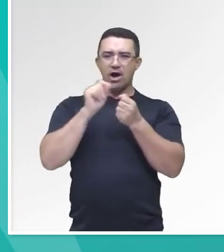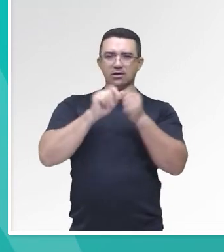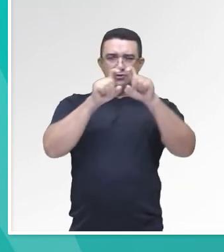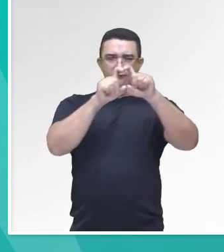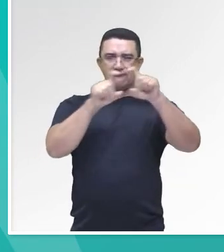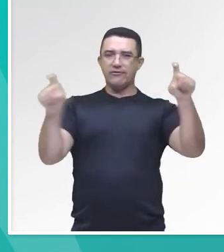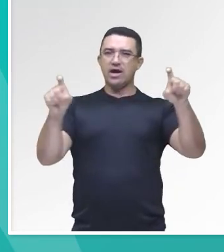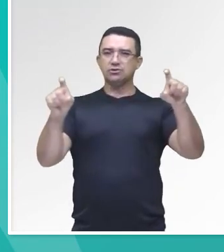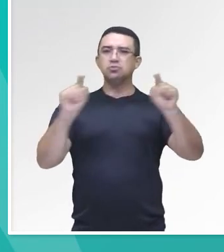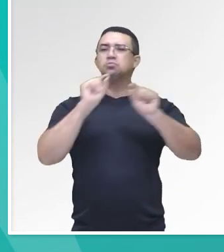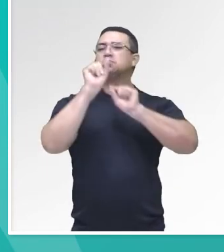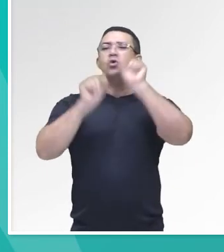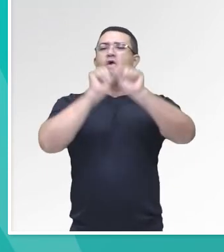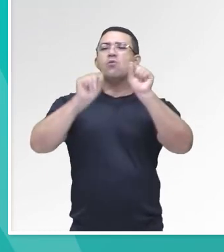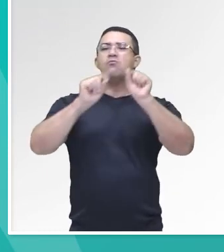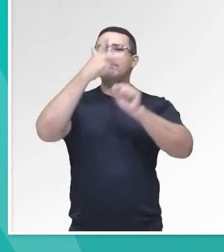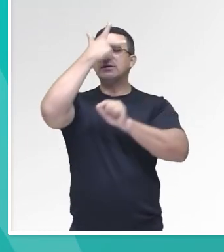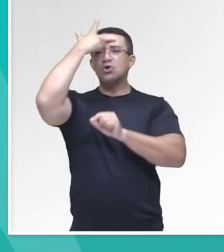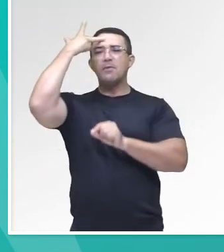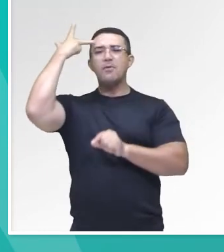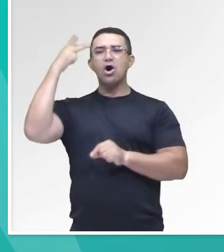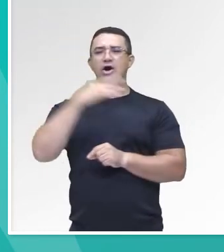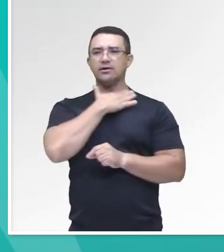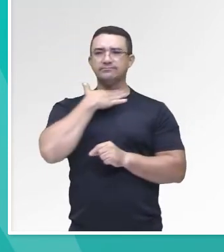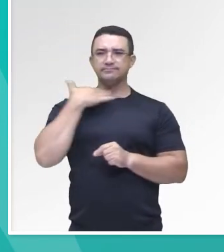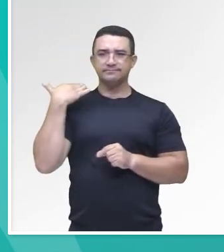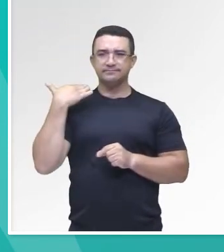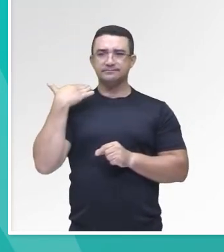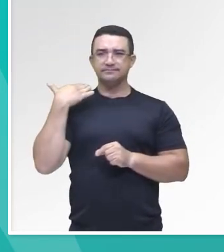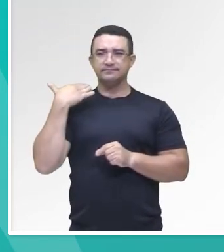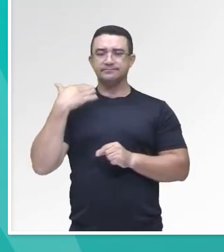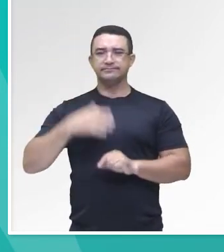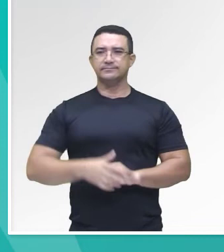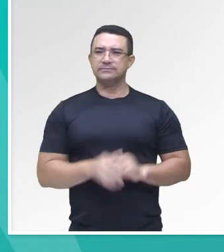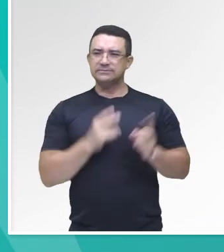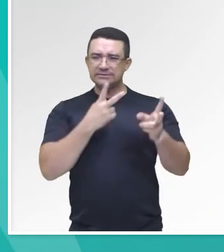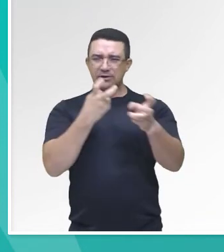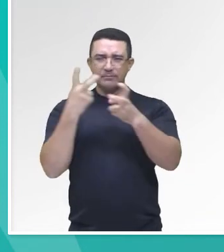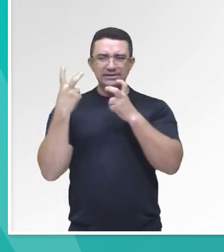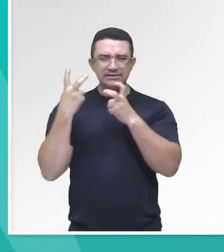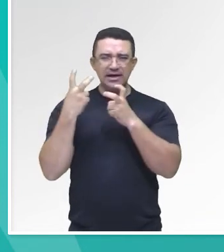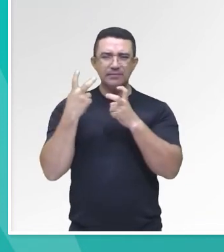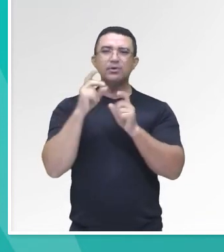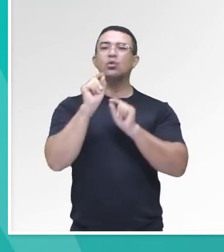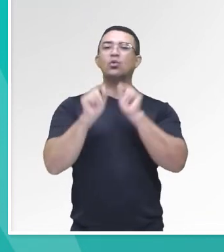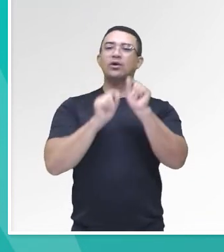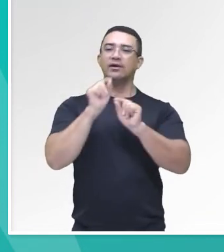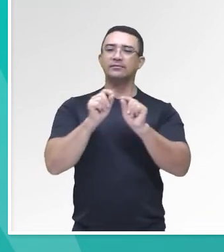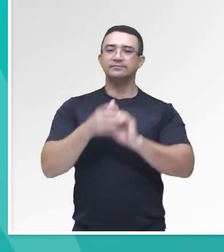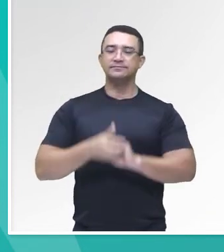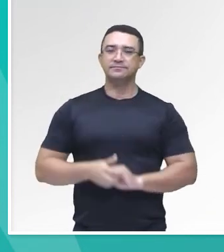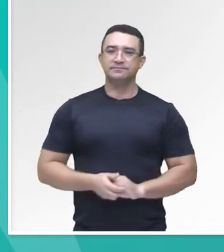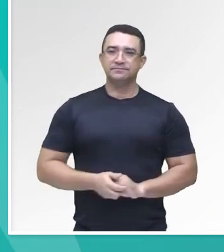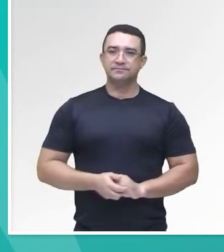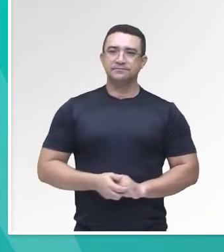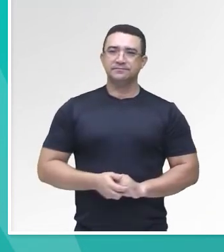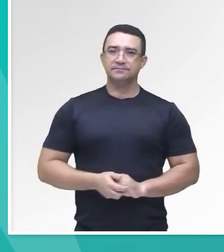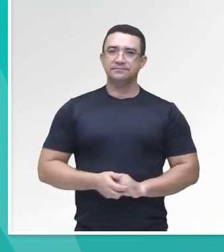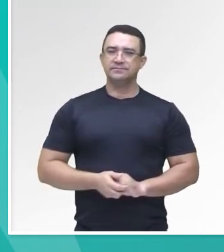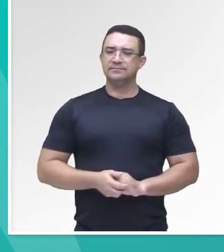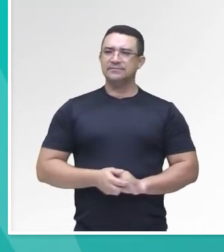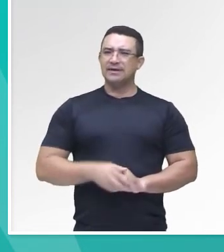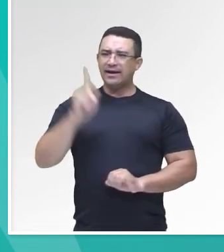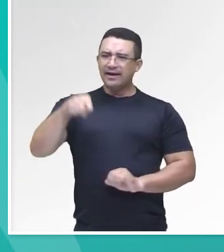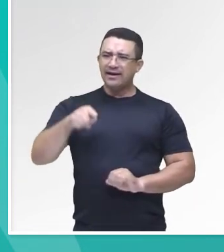versos como quem morre. Então vejam bem que é um